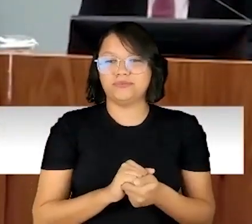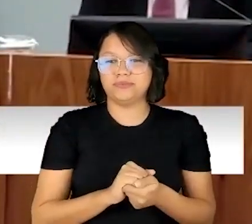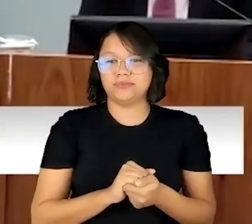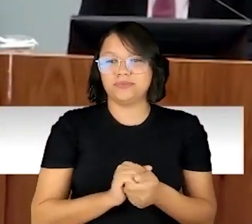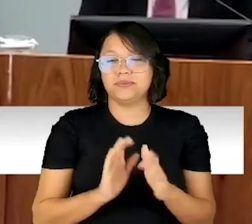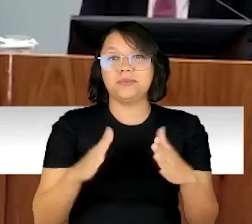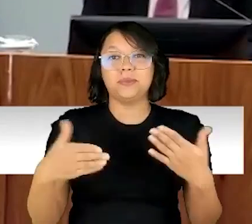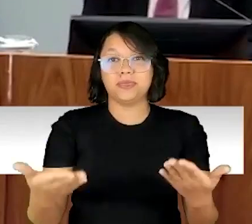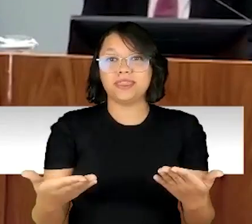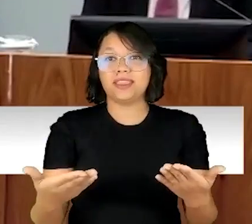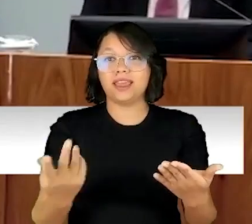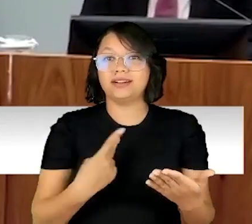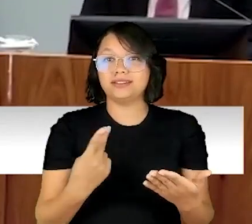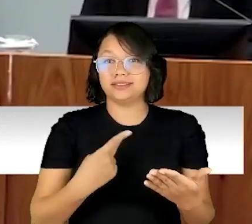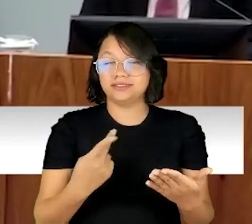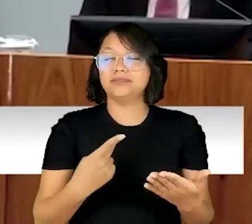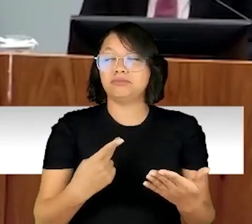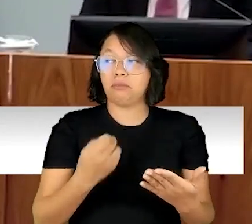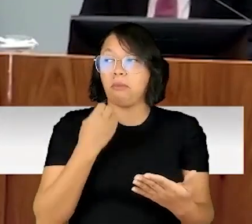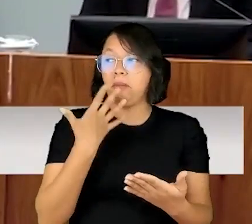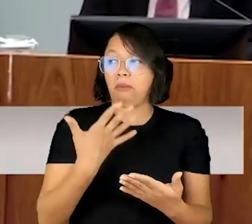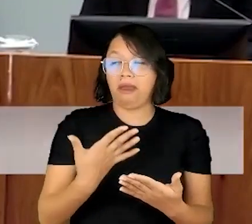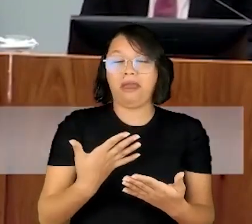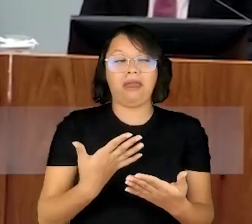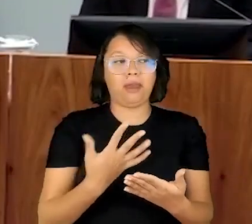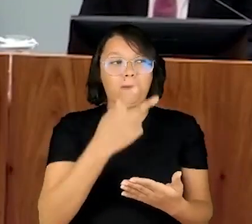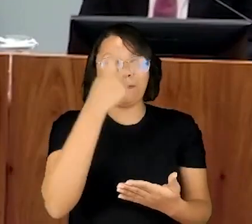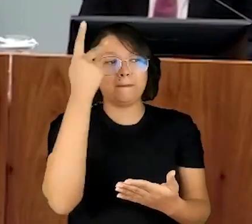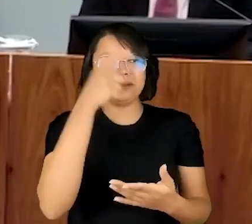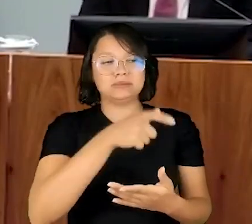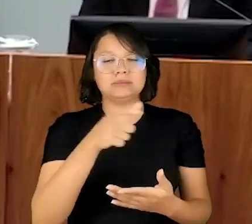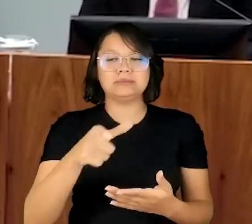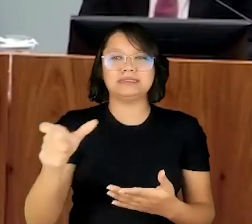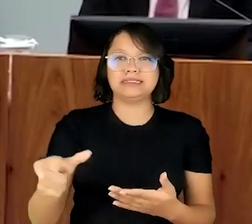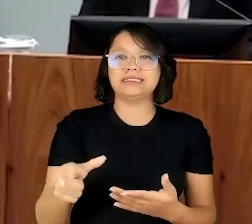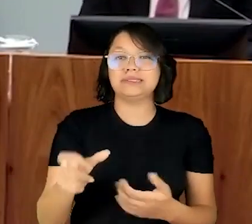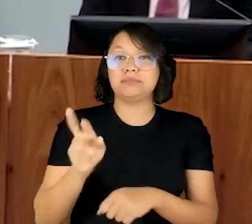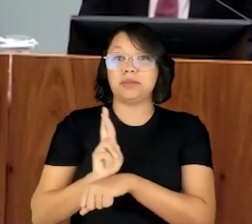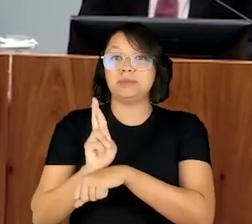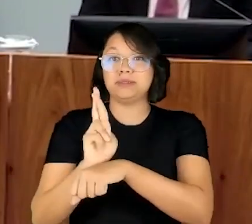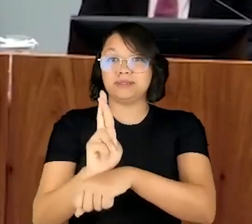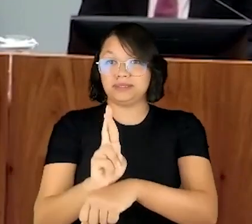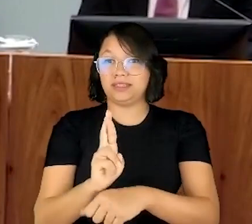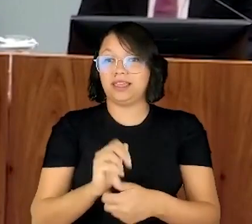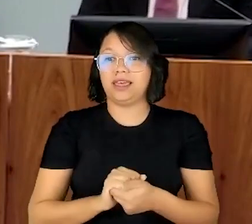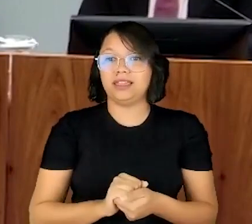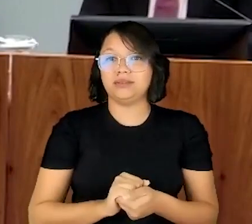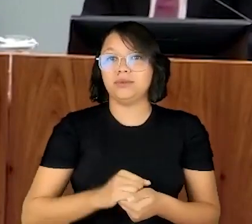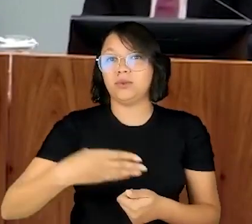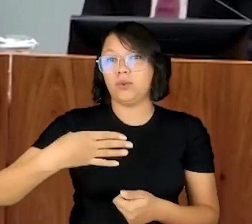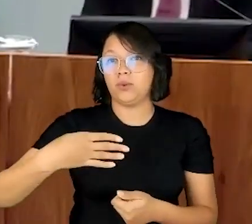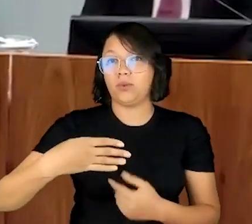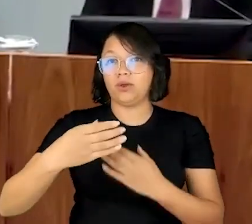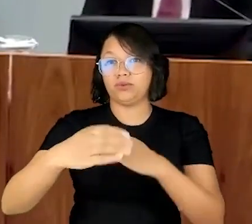nós estamos muito bem prestigiados aqui e representados pelo quarto concurso.